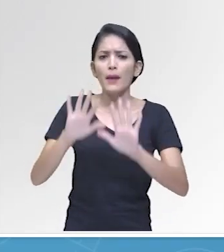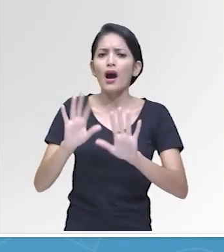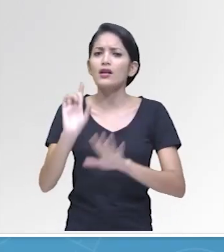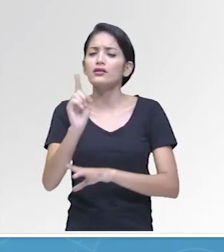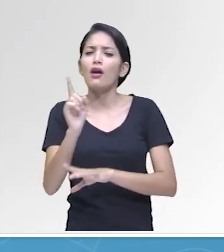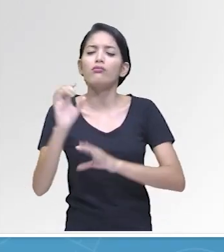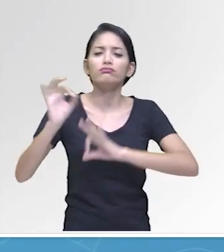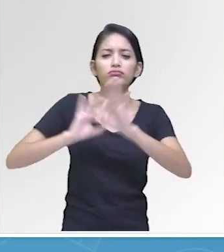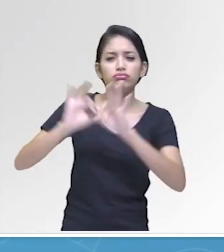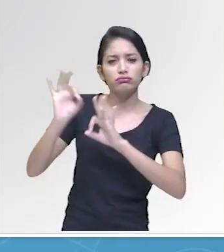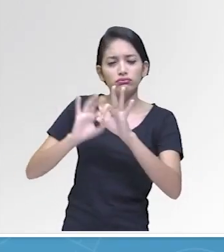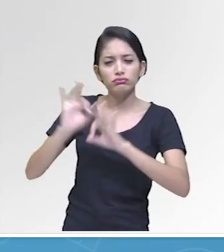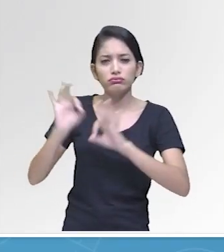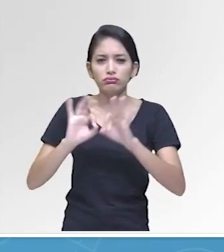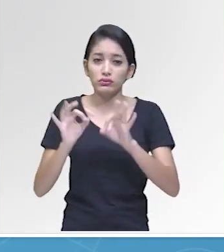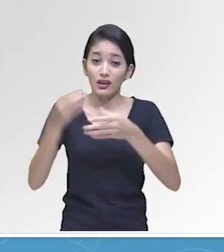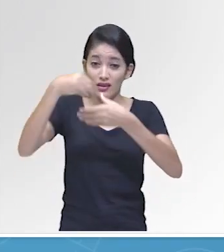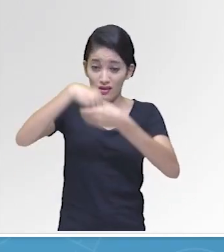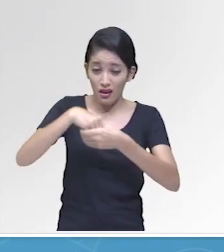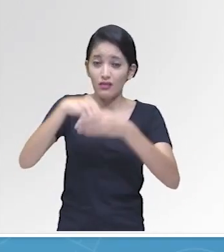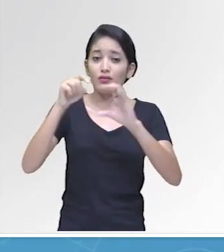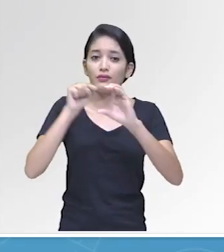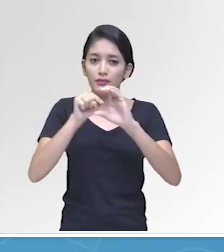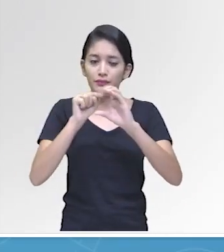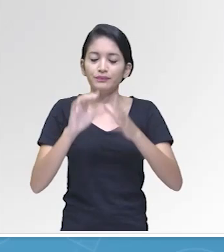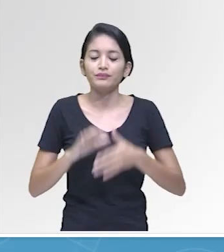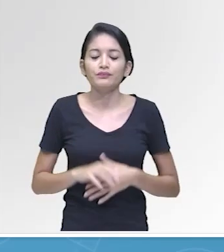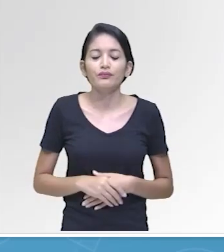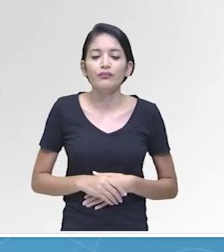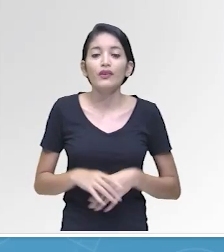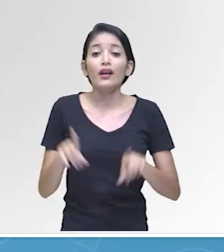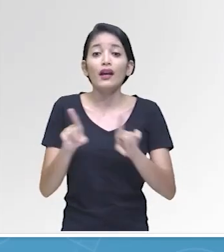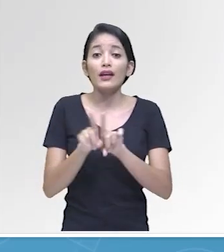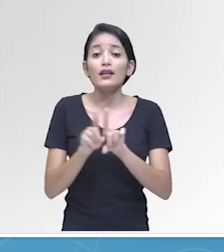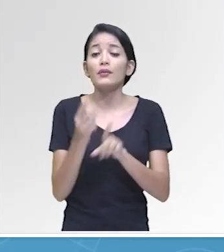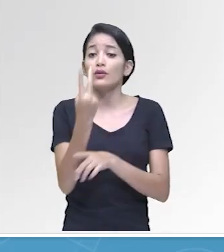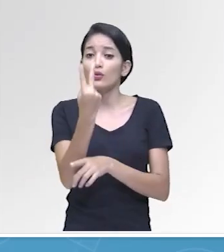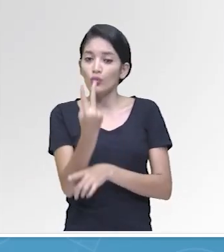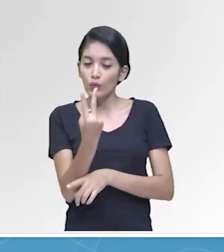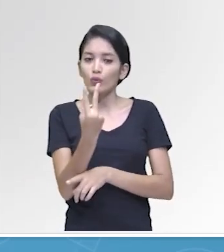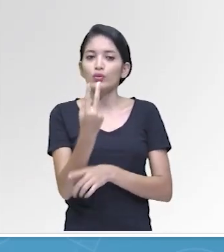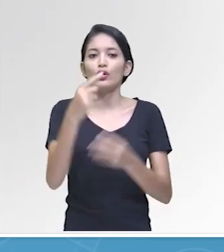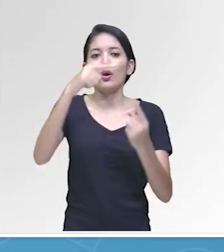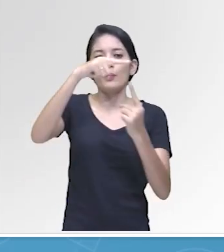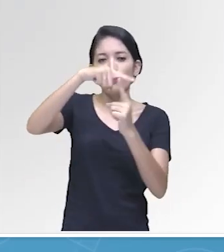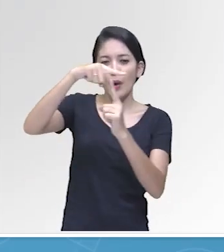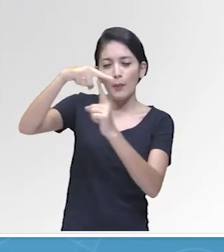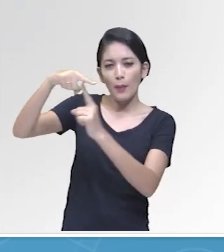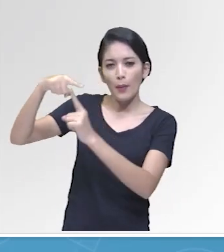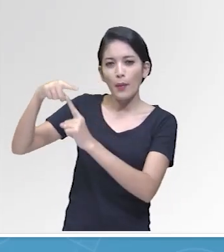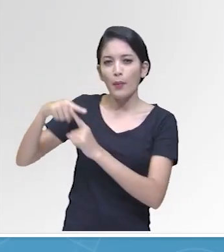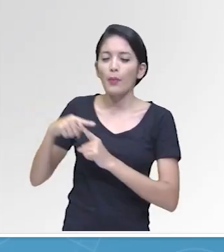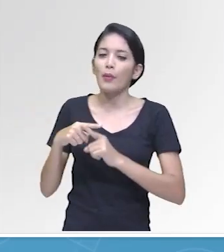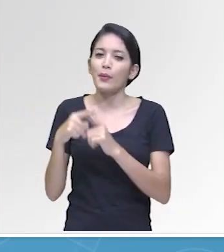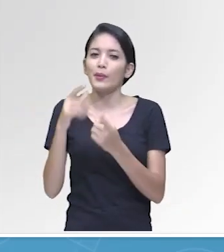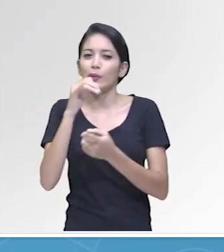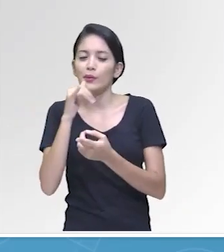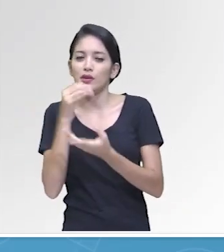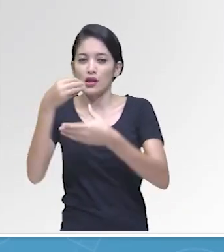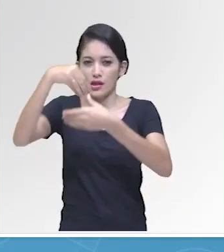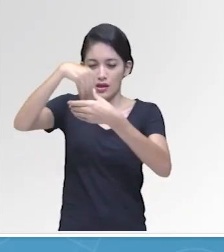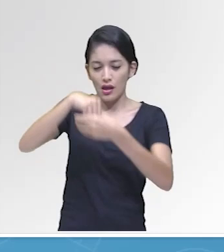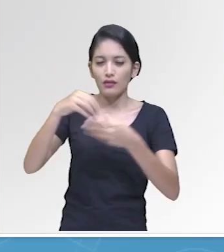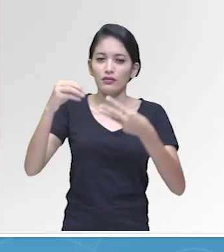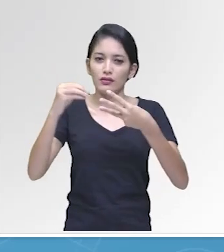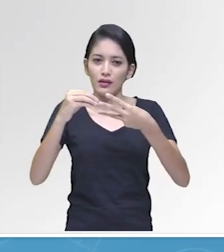está organizado no núcleo. E aí a gente traz para vocês também dois tipos, né? Os tipos, na verdade, de exemplos dessas células. E